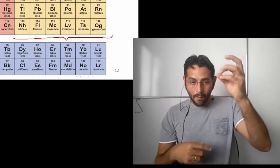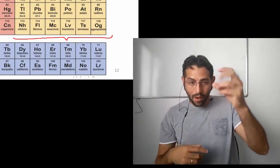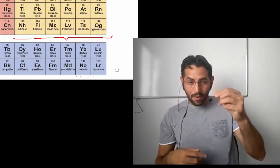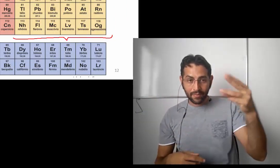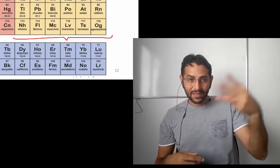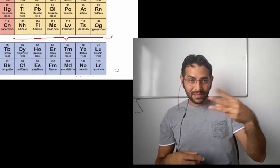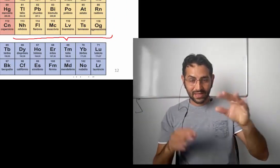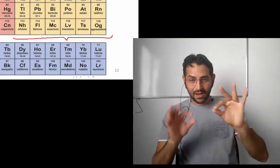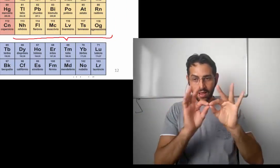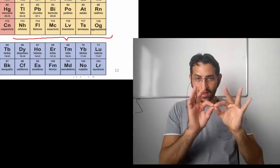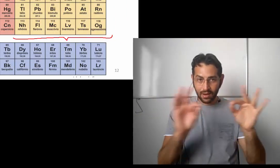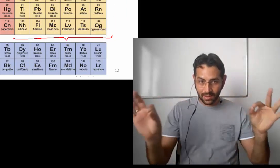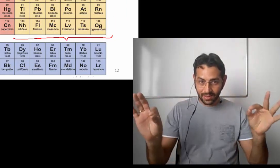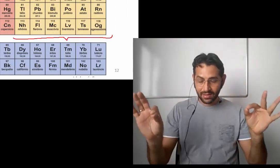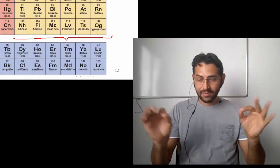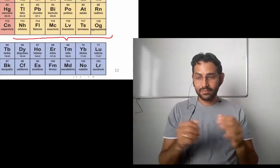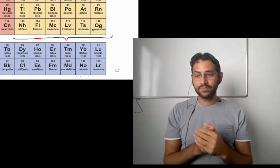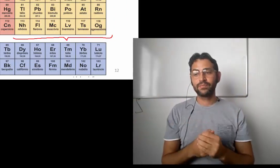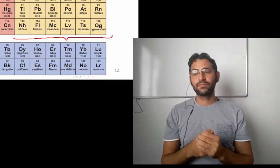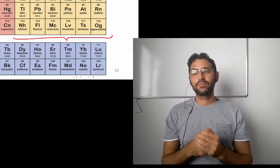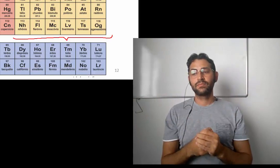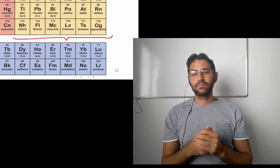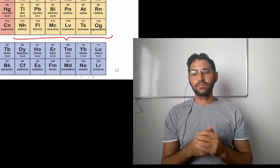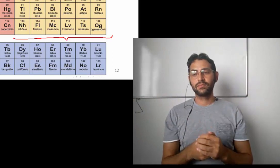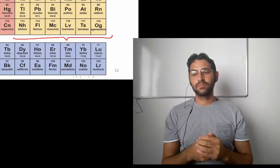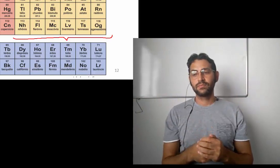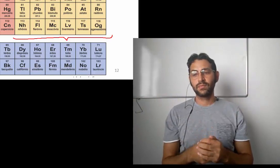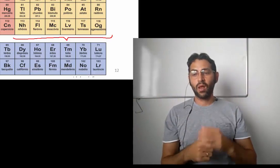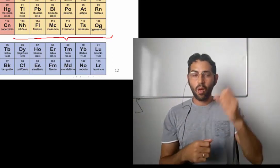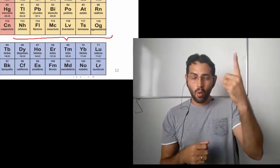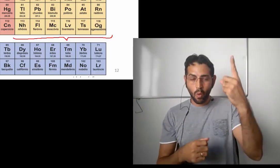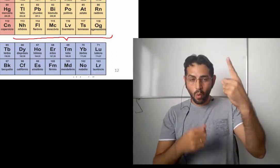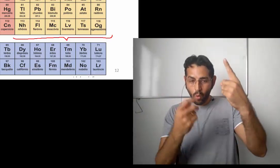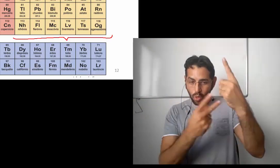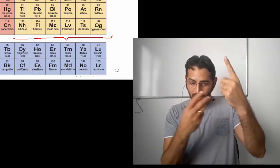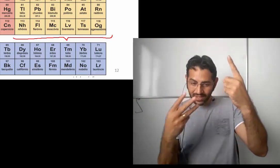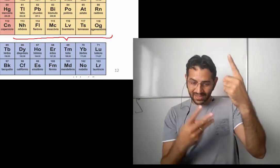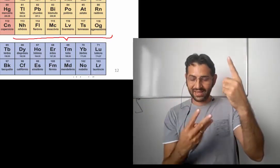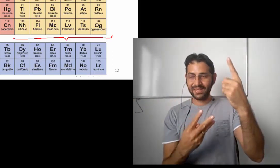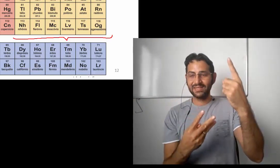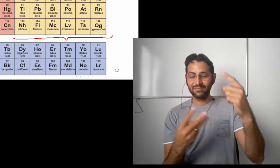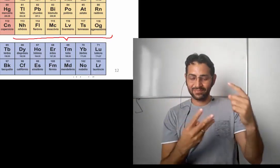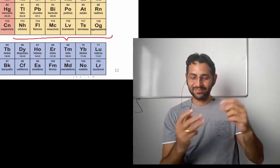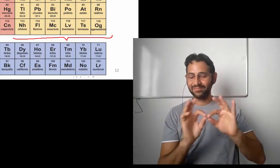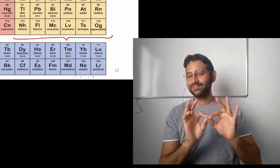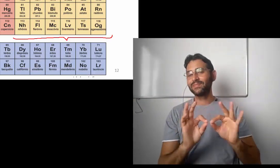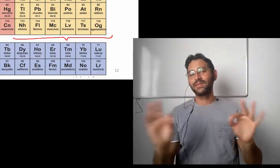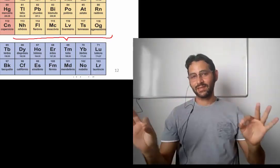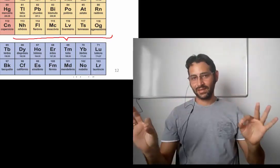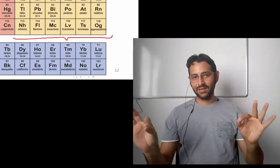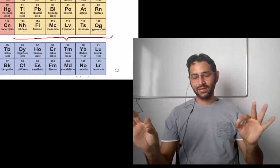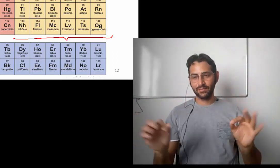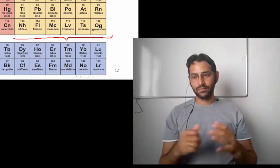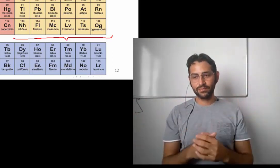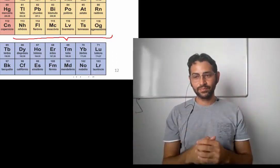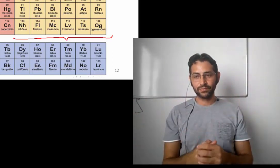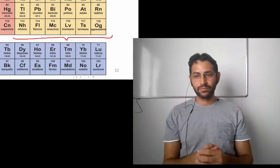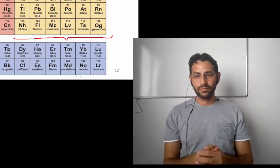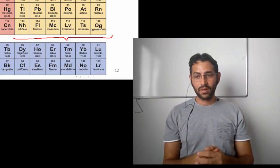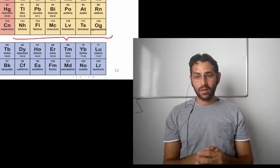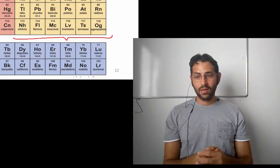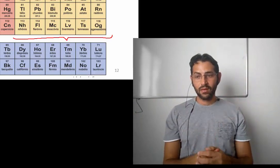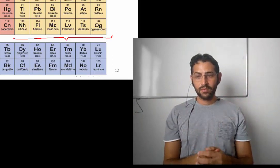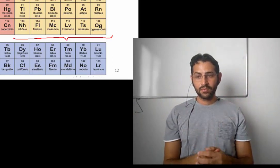Então, quando eu volto aqui, ó, primeiro vou no período. Primeiro período, segundo período,